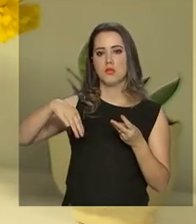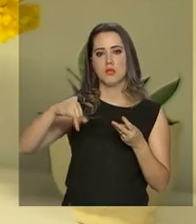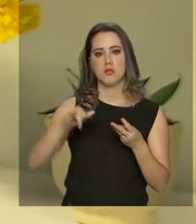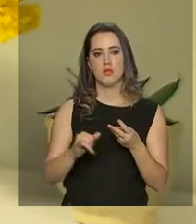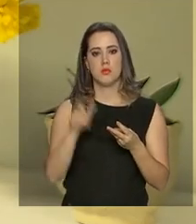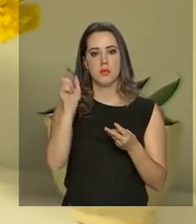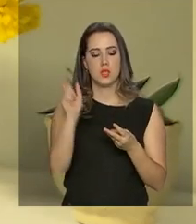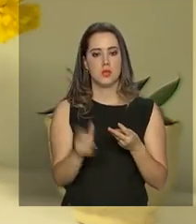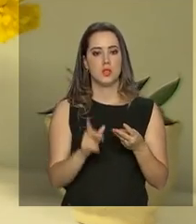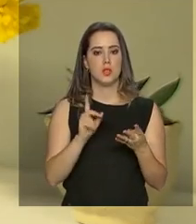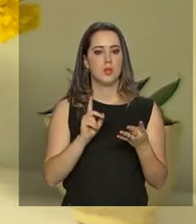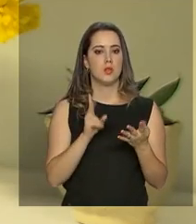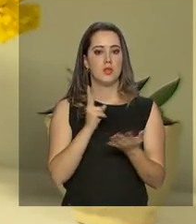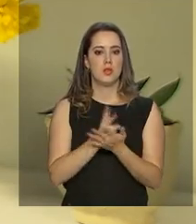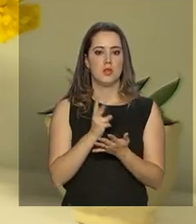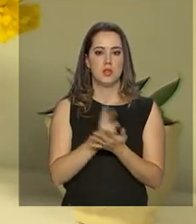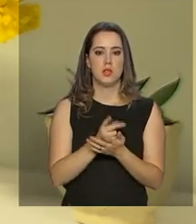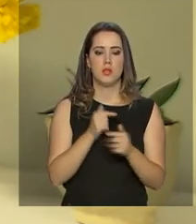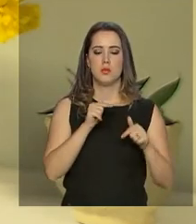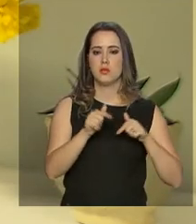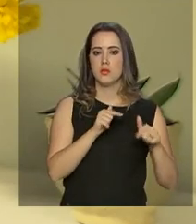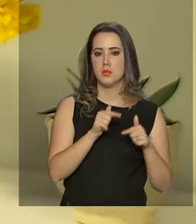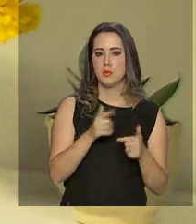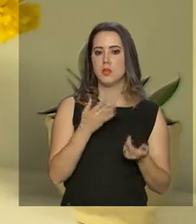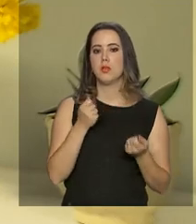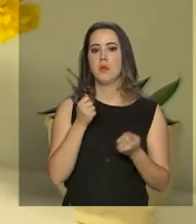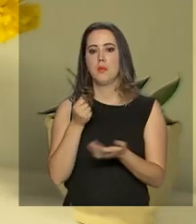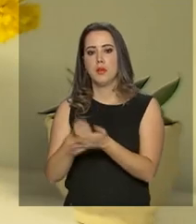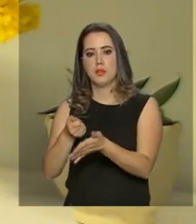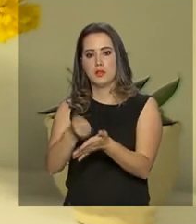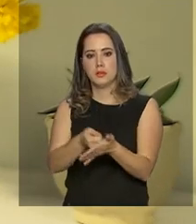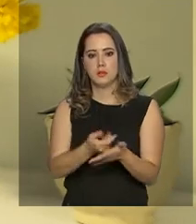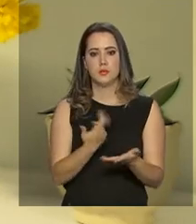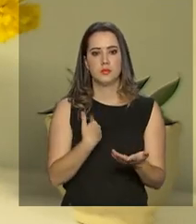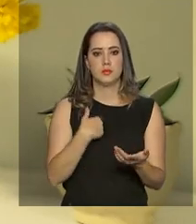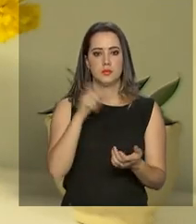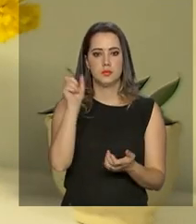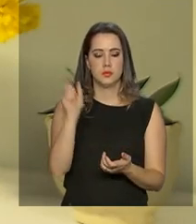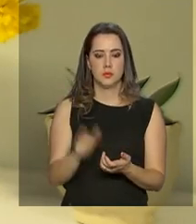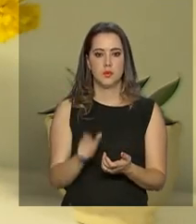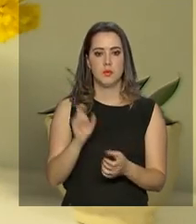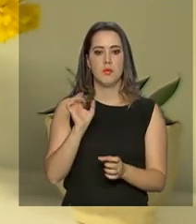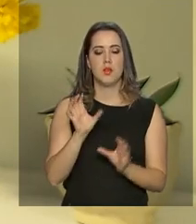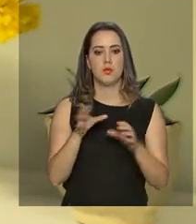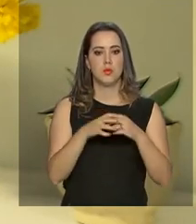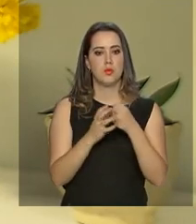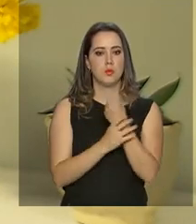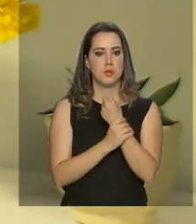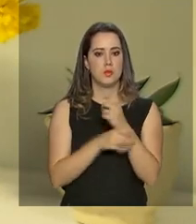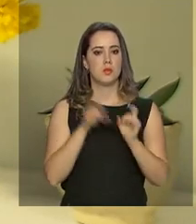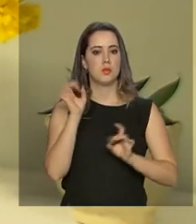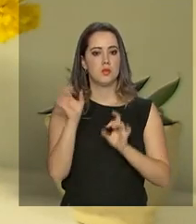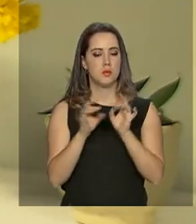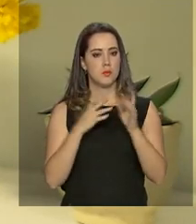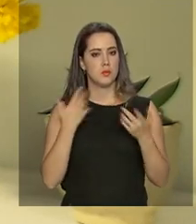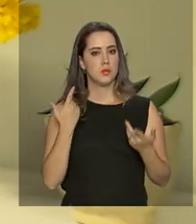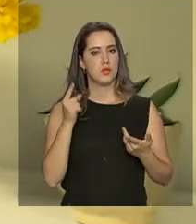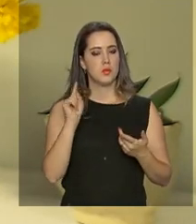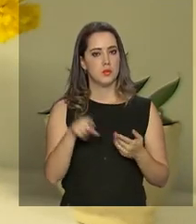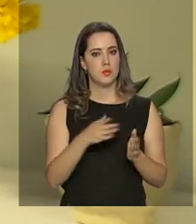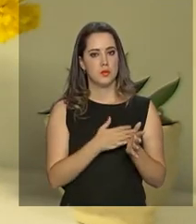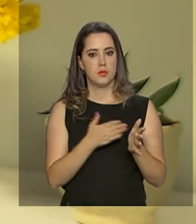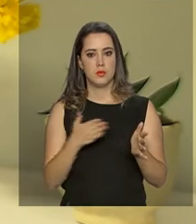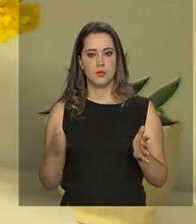aquela pessoa que mesmo sem exercer atividade remunerada ela contribui para um segurado especial aquele que exerce a sua actividade em